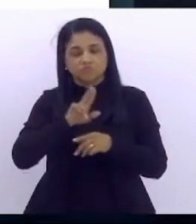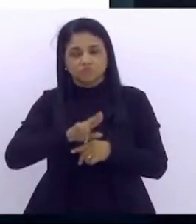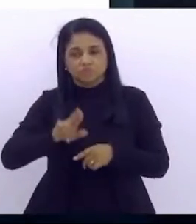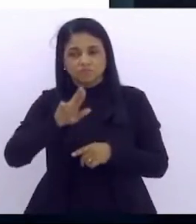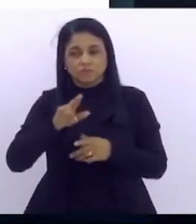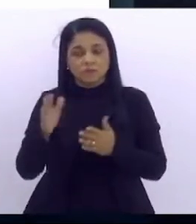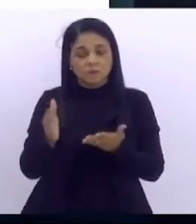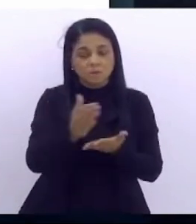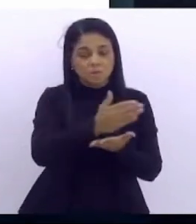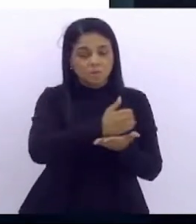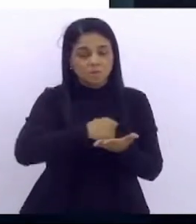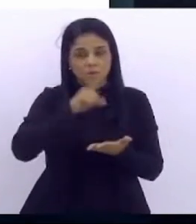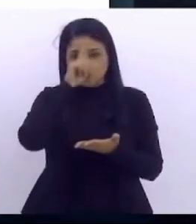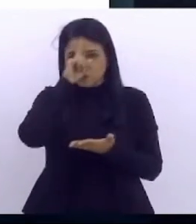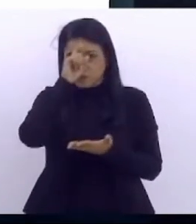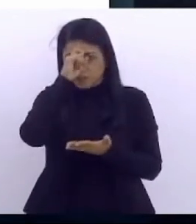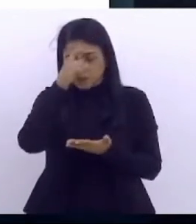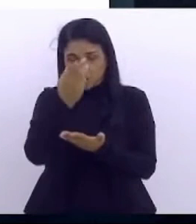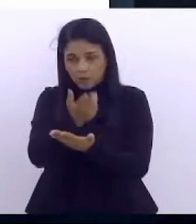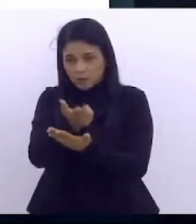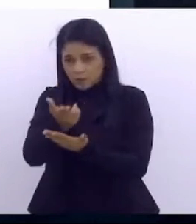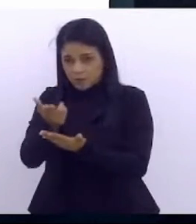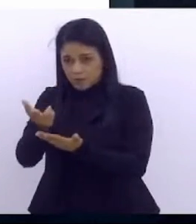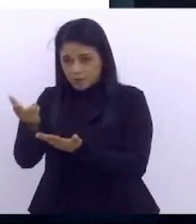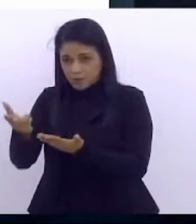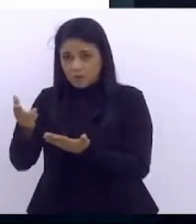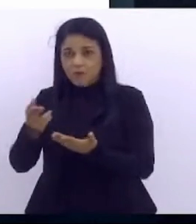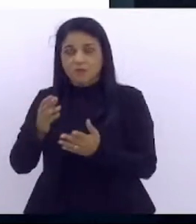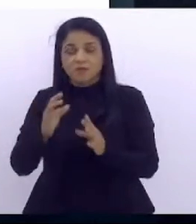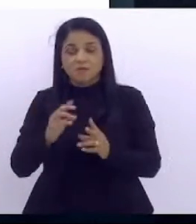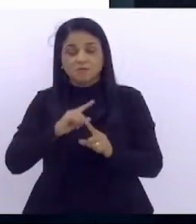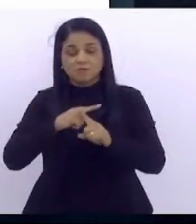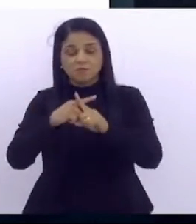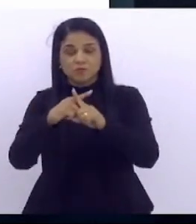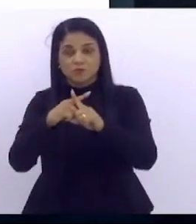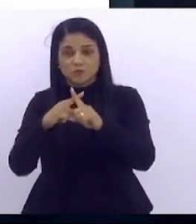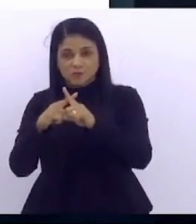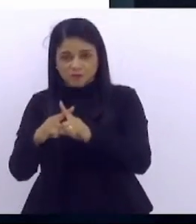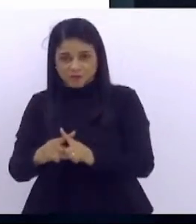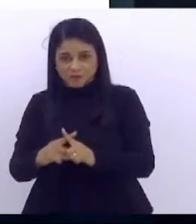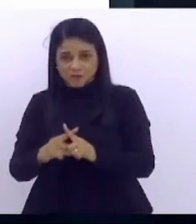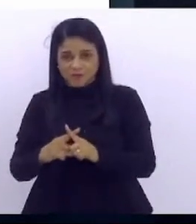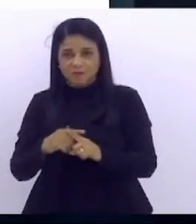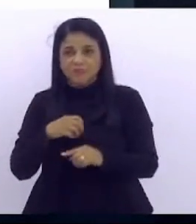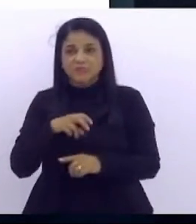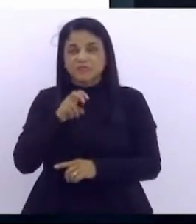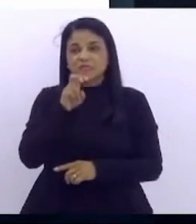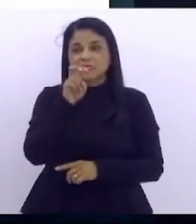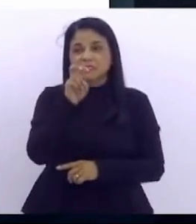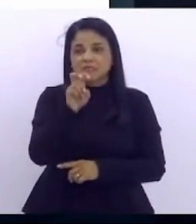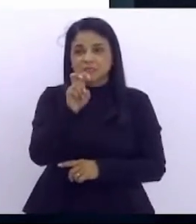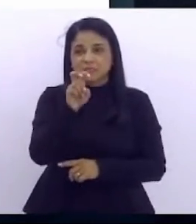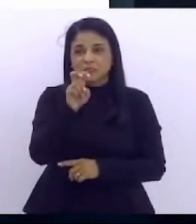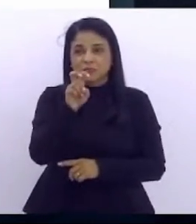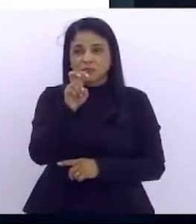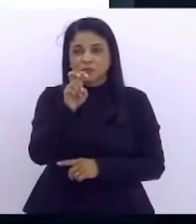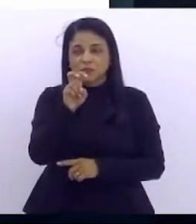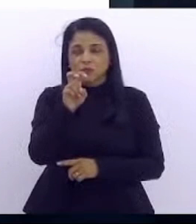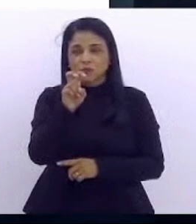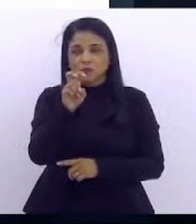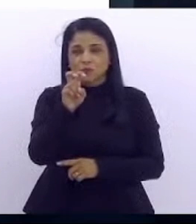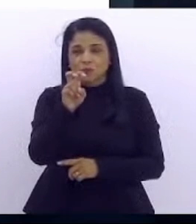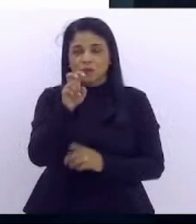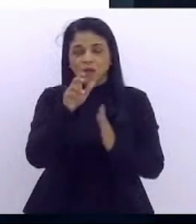internações hospitalares e multiplicam por esses numerozinhos mágicos. Né? Que seria o quê? O número 5, né, seria a taxa de